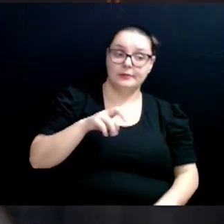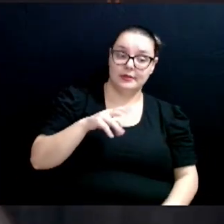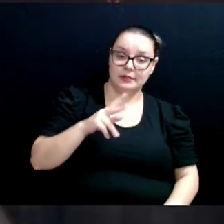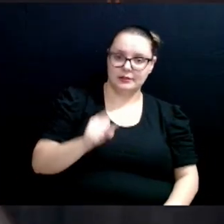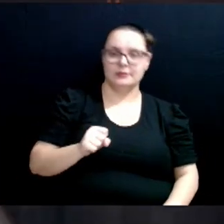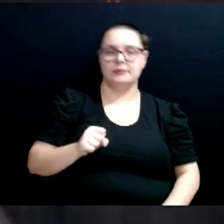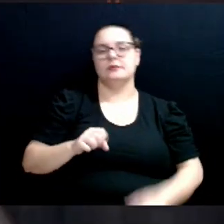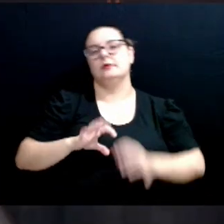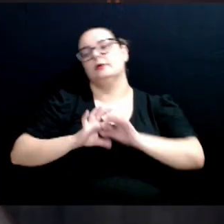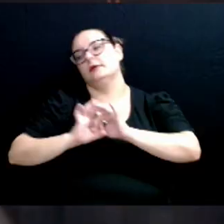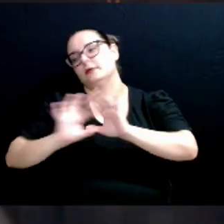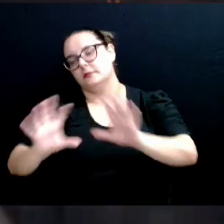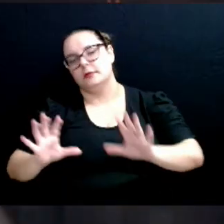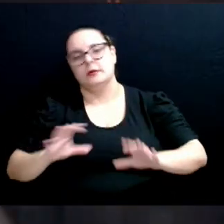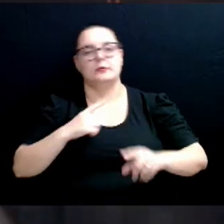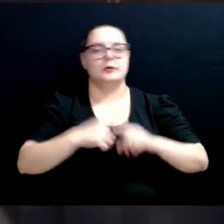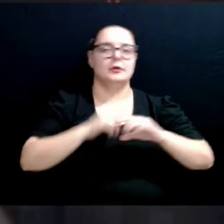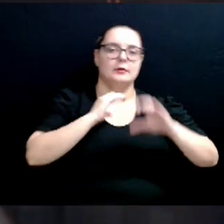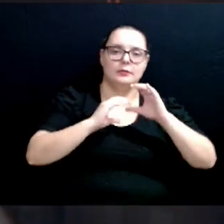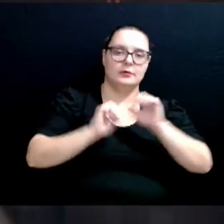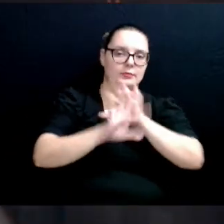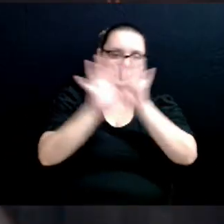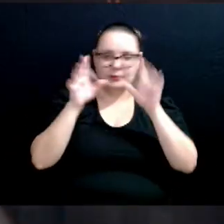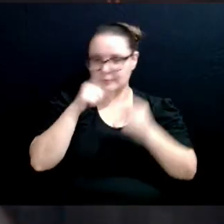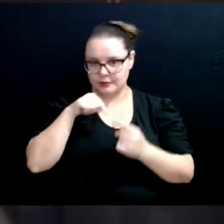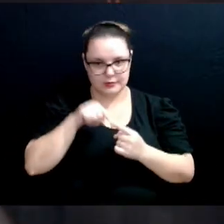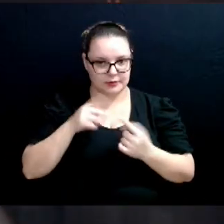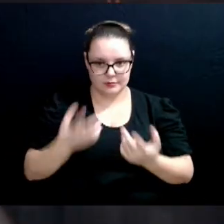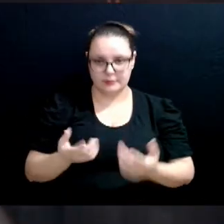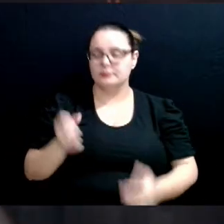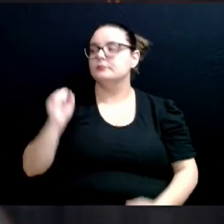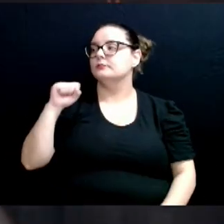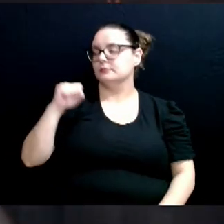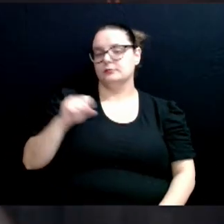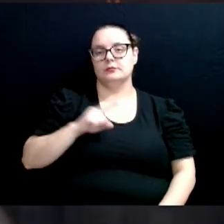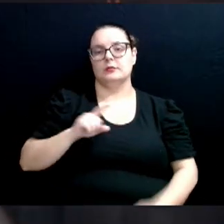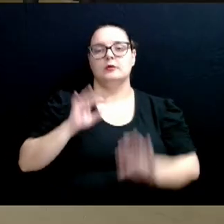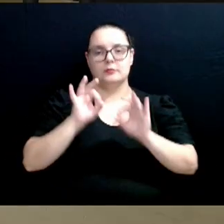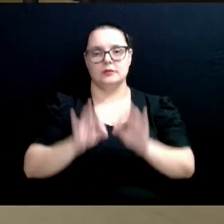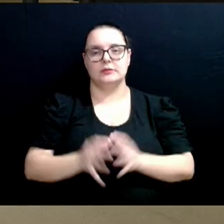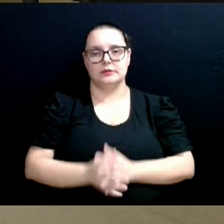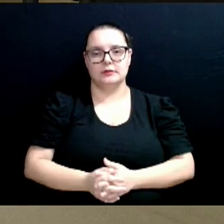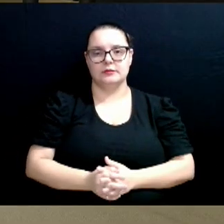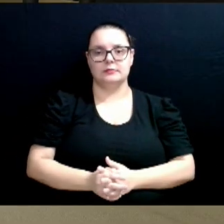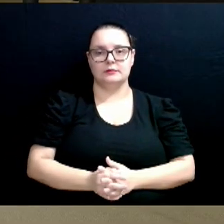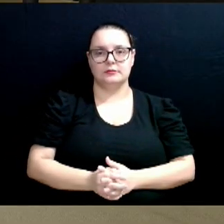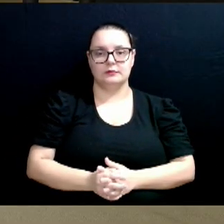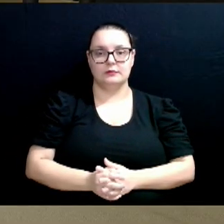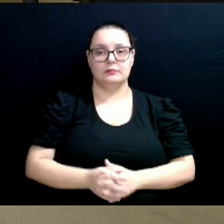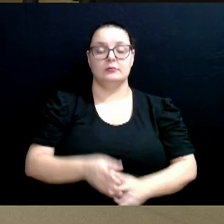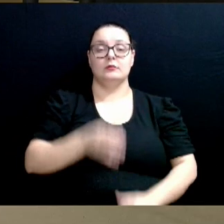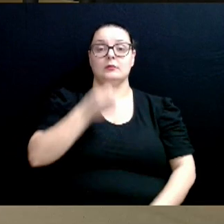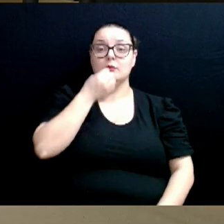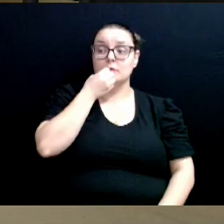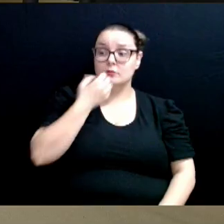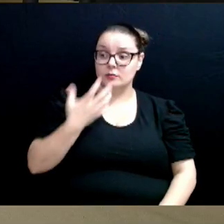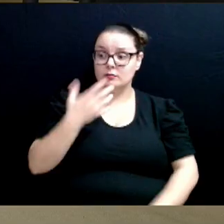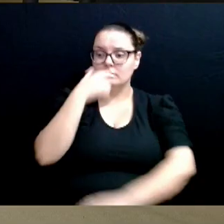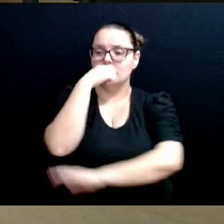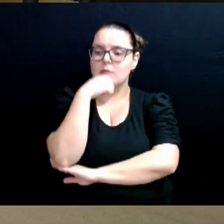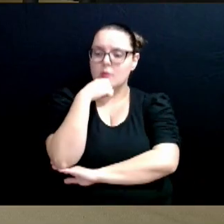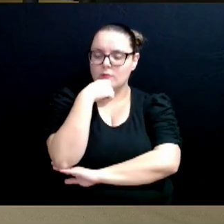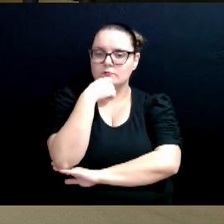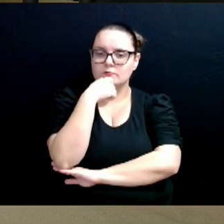a comunicação dela não foi objetiva, não foi assertiva. Muito bom. Um agradador